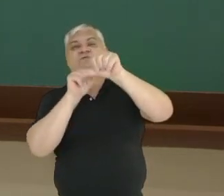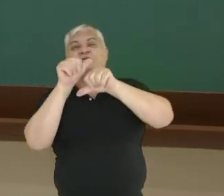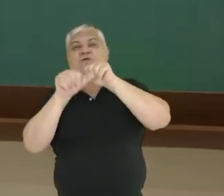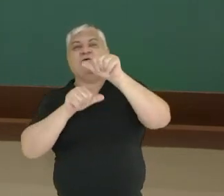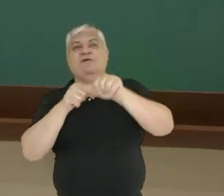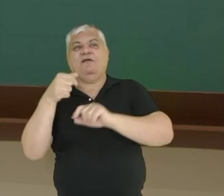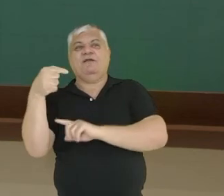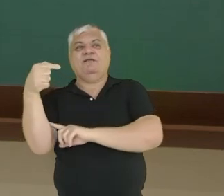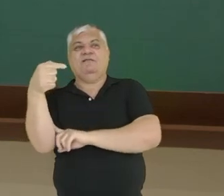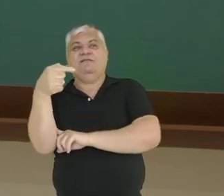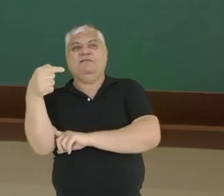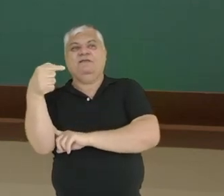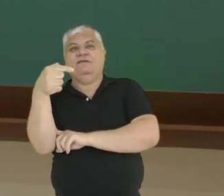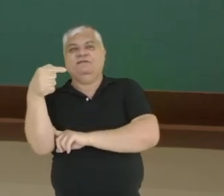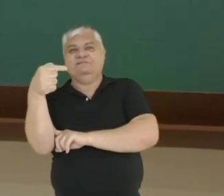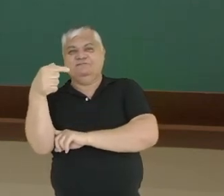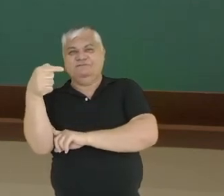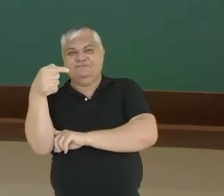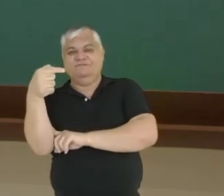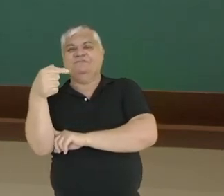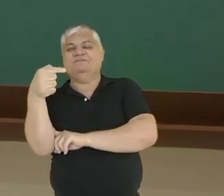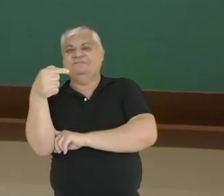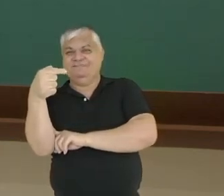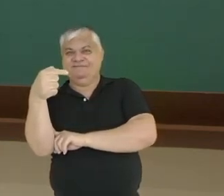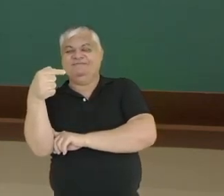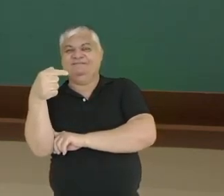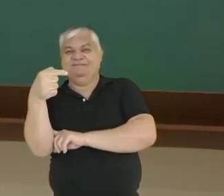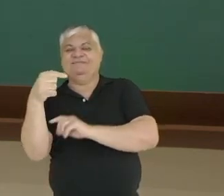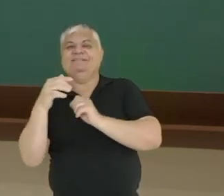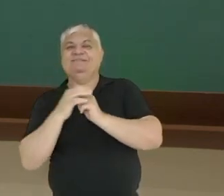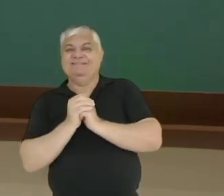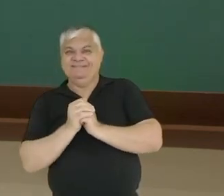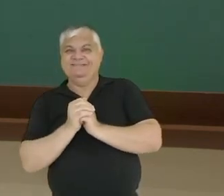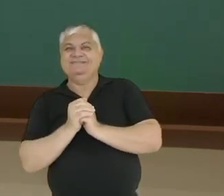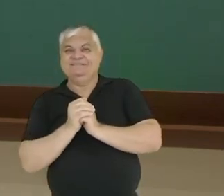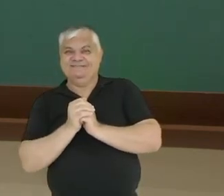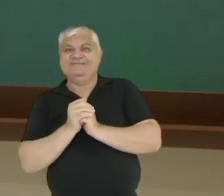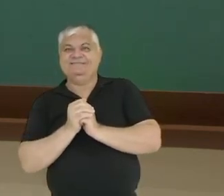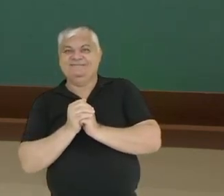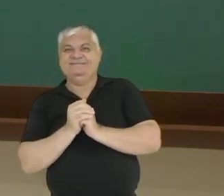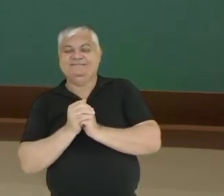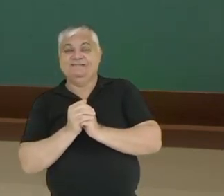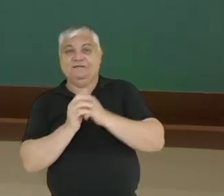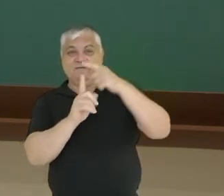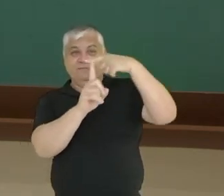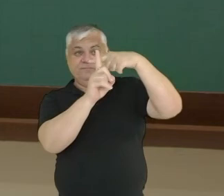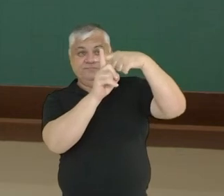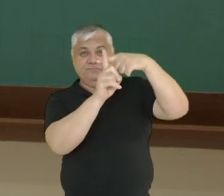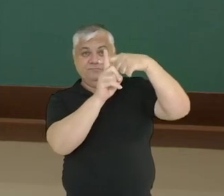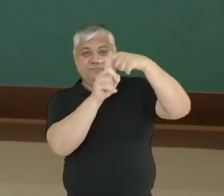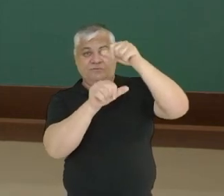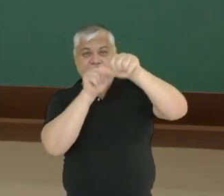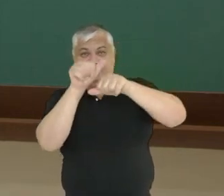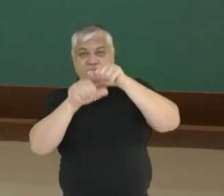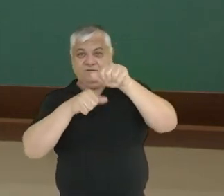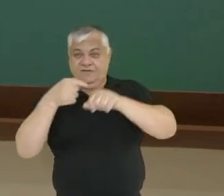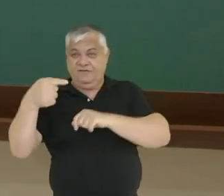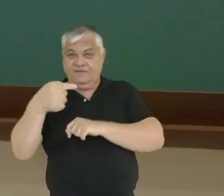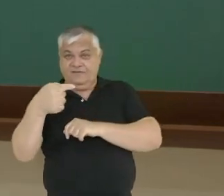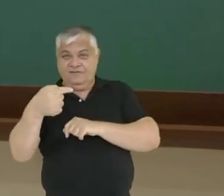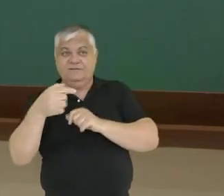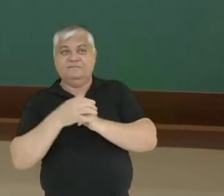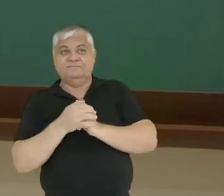passar para o outro lado da igualdade com a operação de subtração. Então, como ele